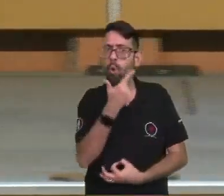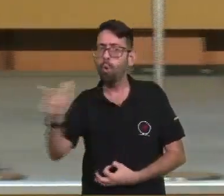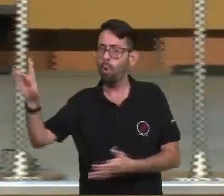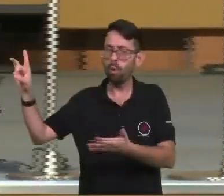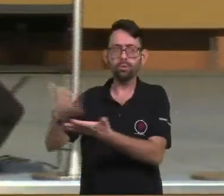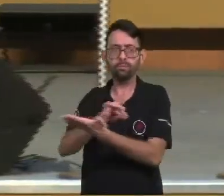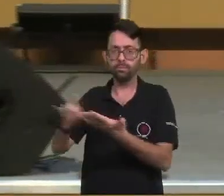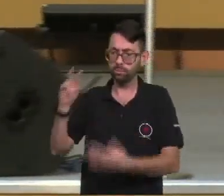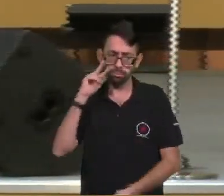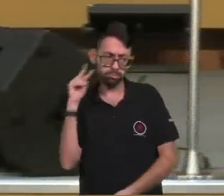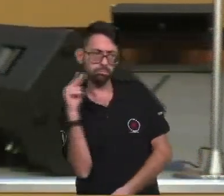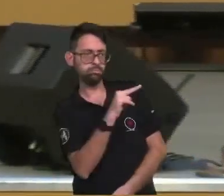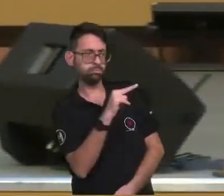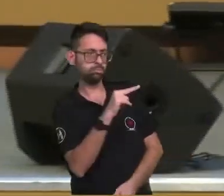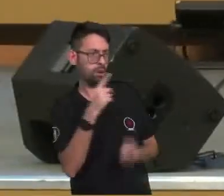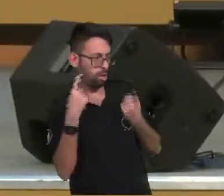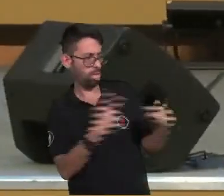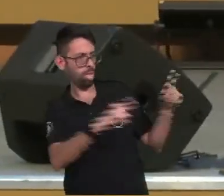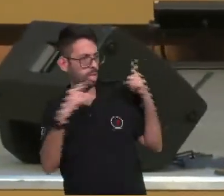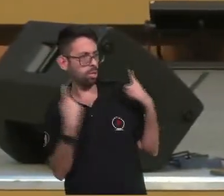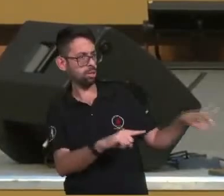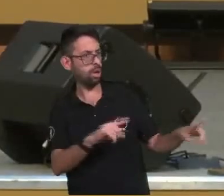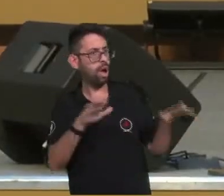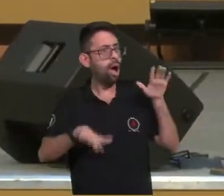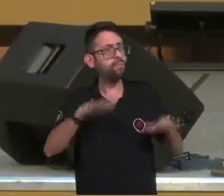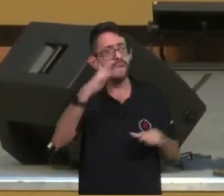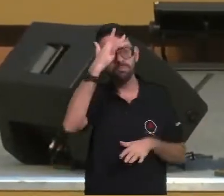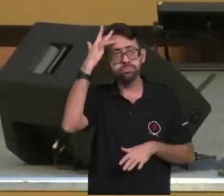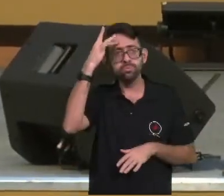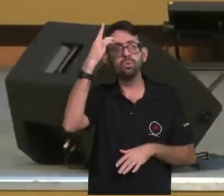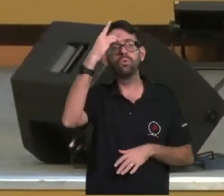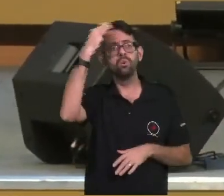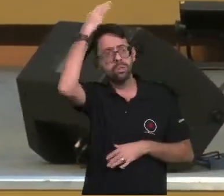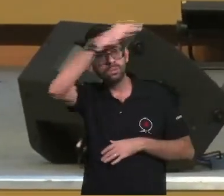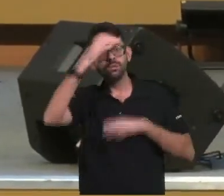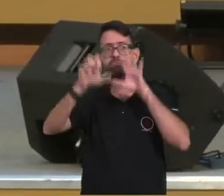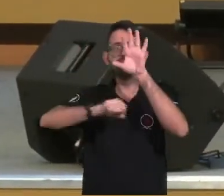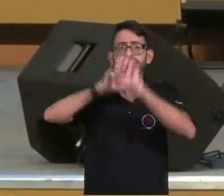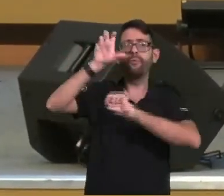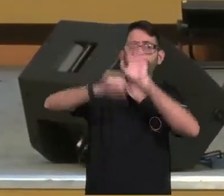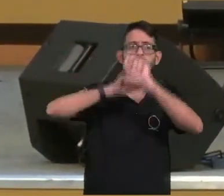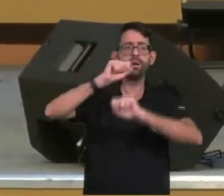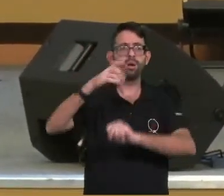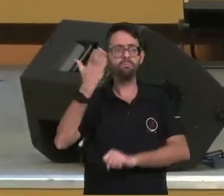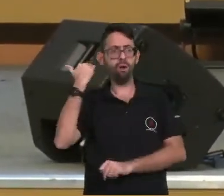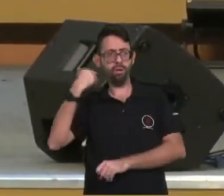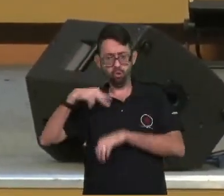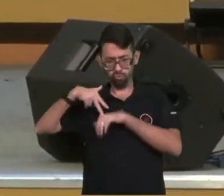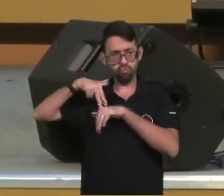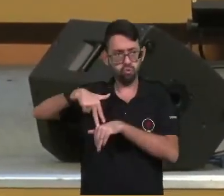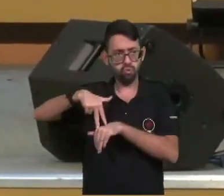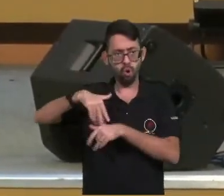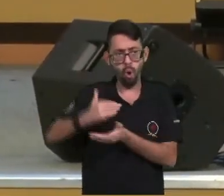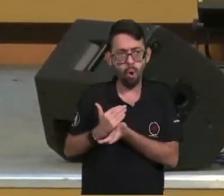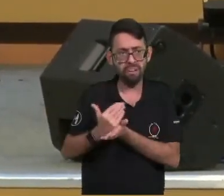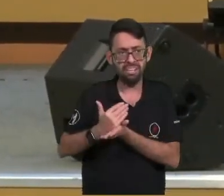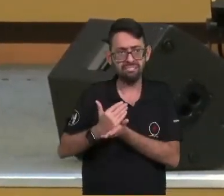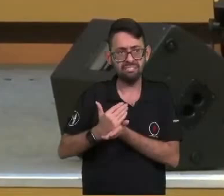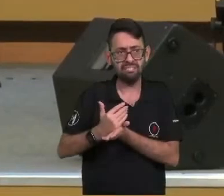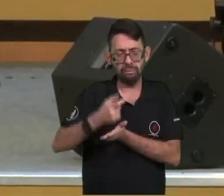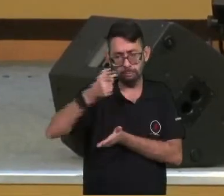ele. Tem gente que começa a buscar a santidade e fala assim, pastor, quando eu comecei a me posicionar, parece que o diabo se